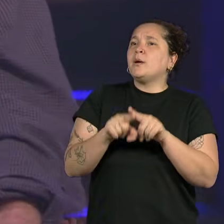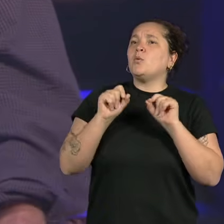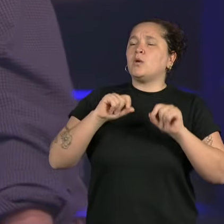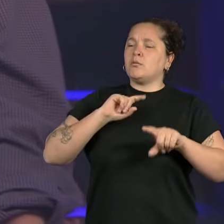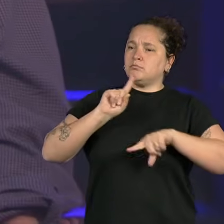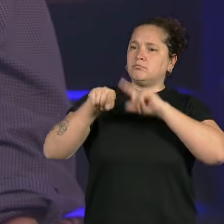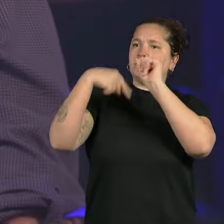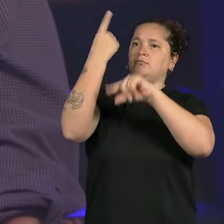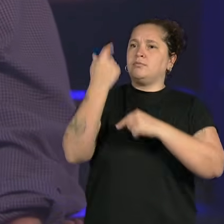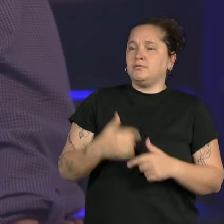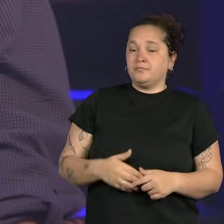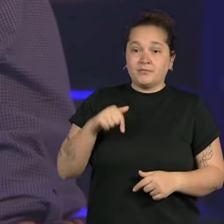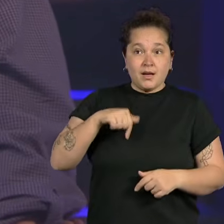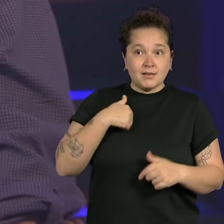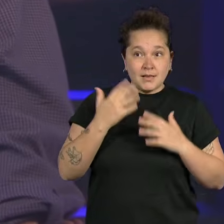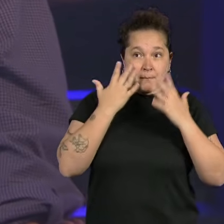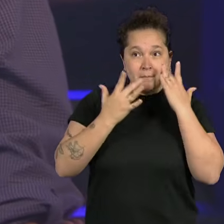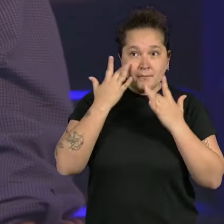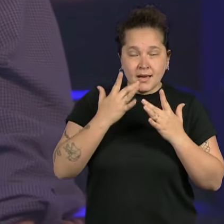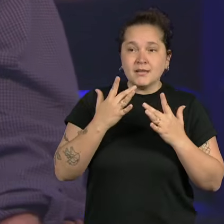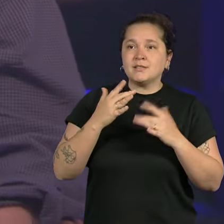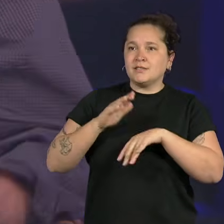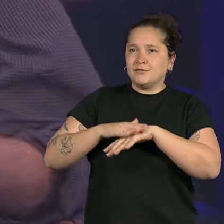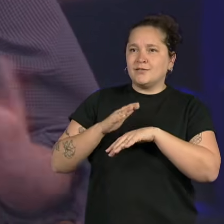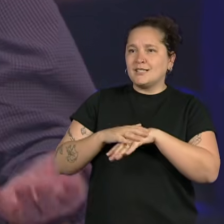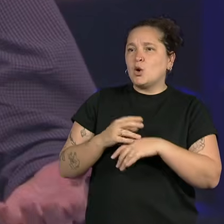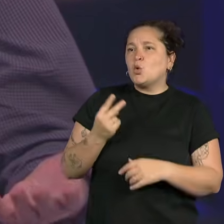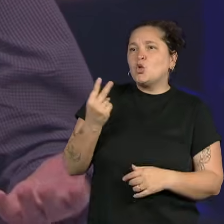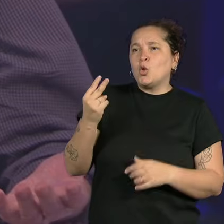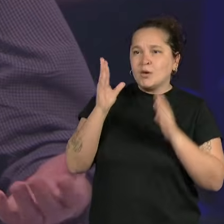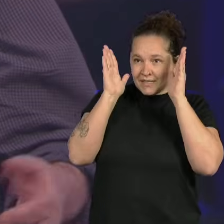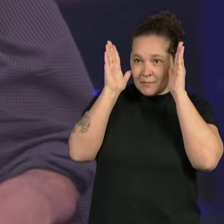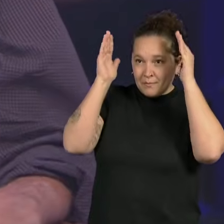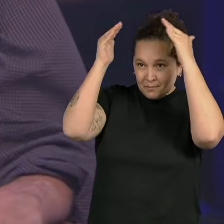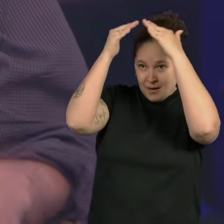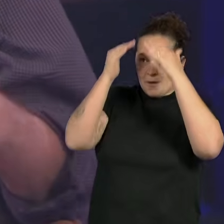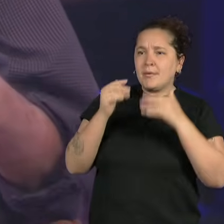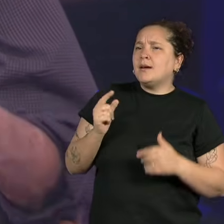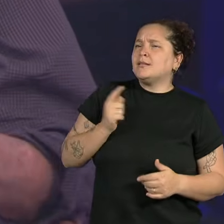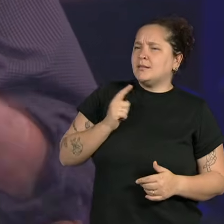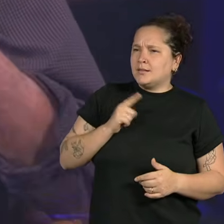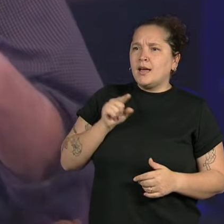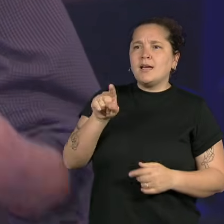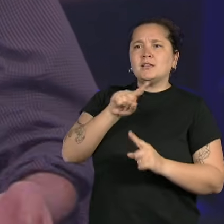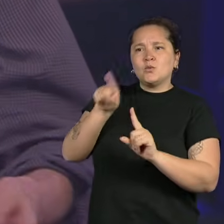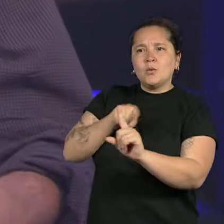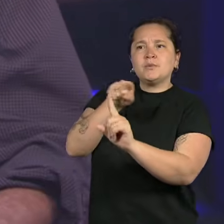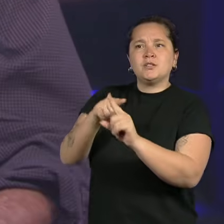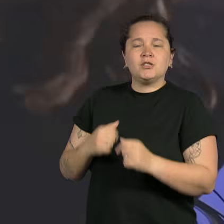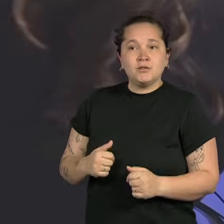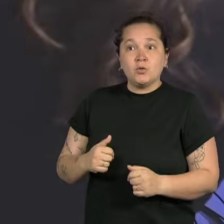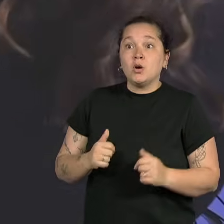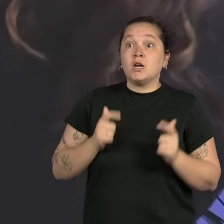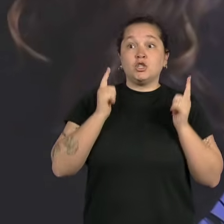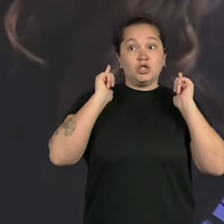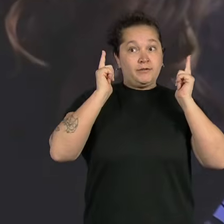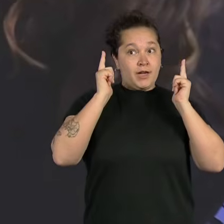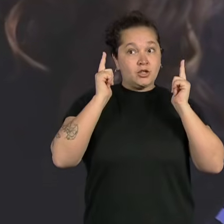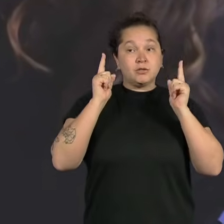peça que a gente está fazendo, Os Dois Papas, tem essa função, né? Ela diverte, emociona,